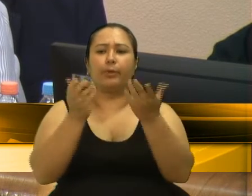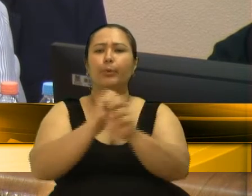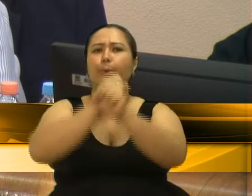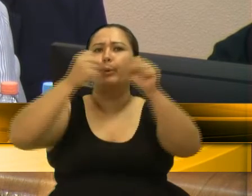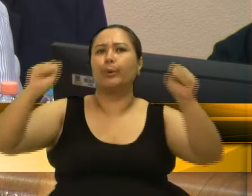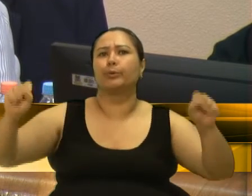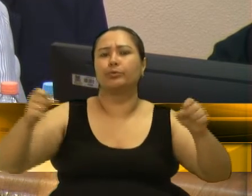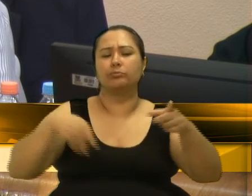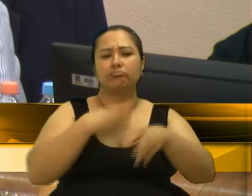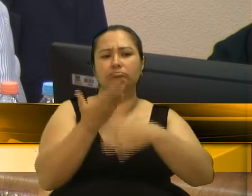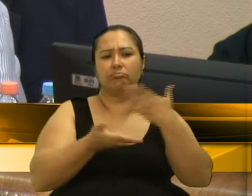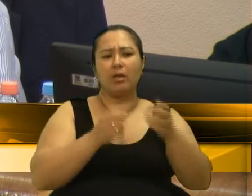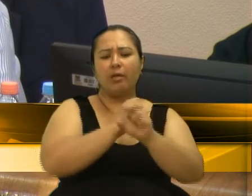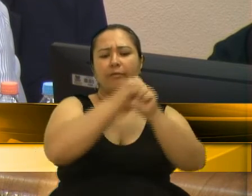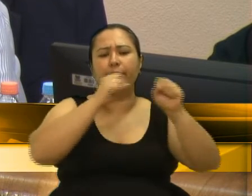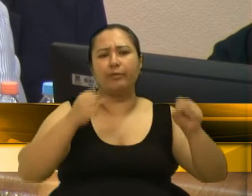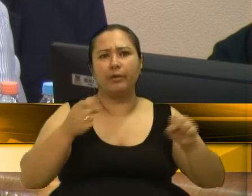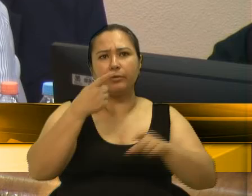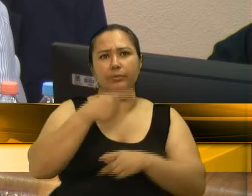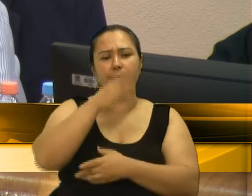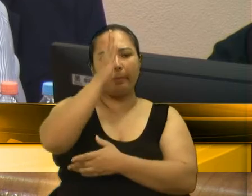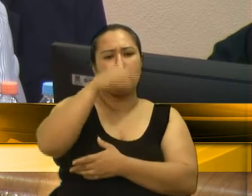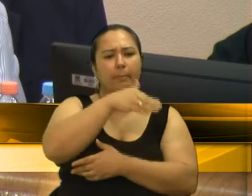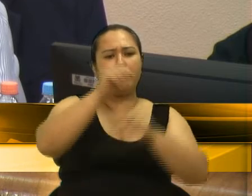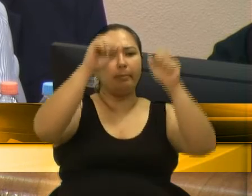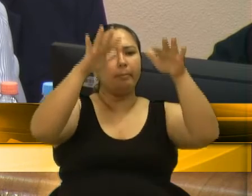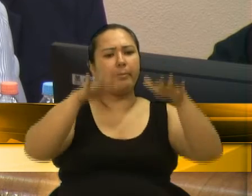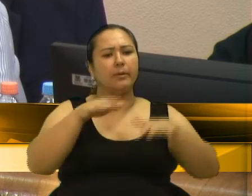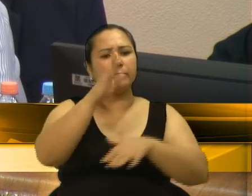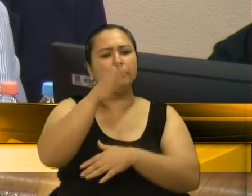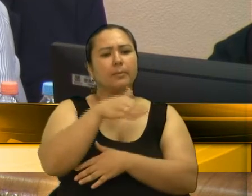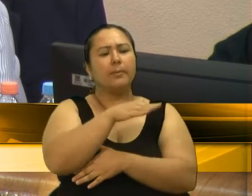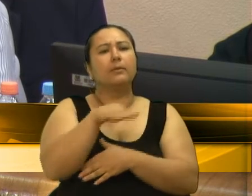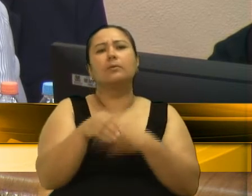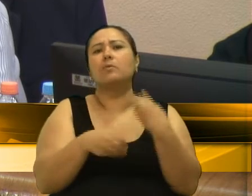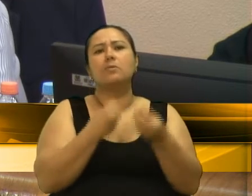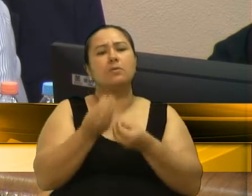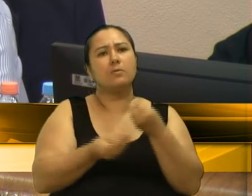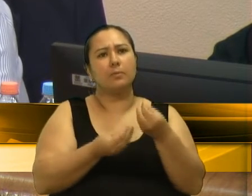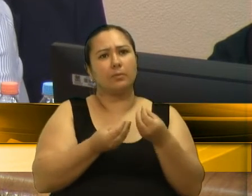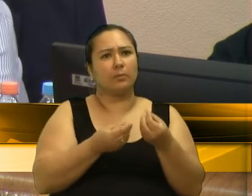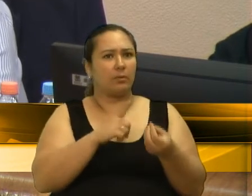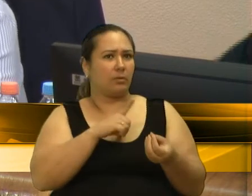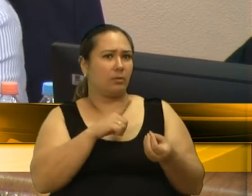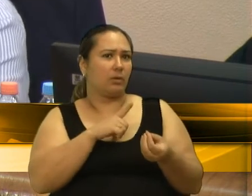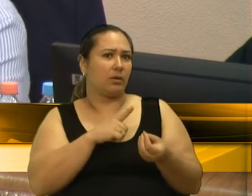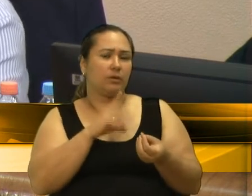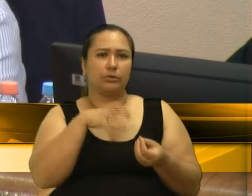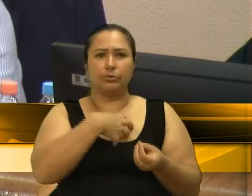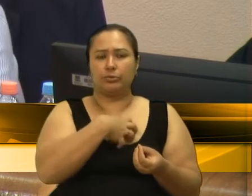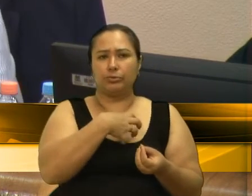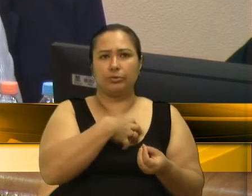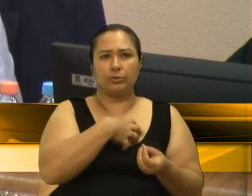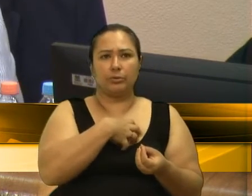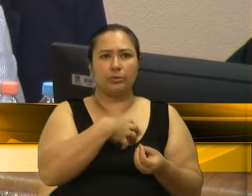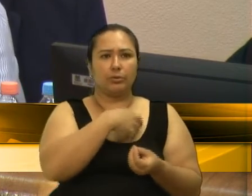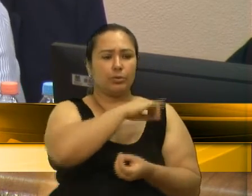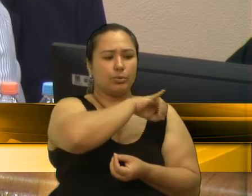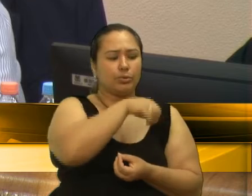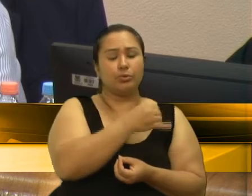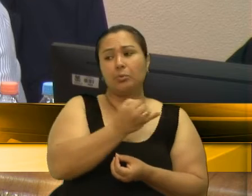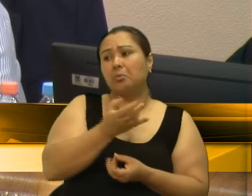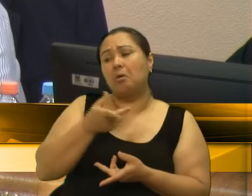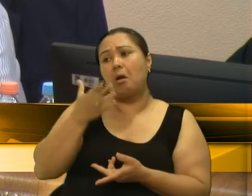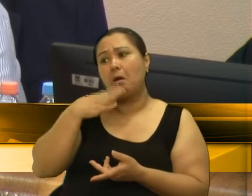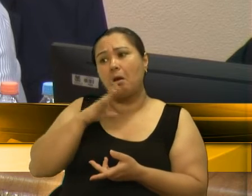senhor considera que esse evento da Bênção dos Padres tem? Que porte ele teria? Ele tem, no caso, ele teria, senhor Joemir, olha,